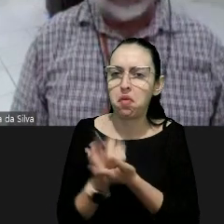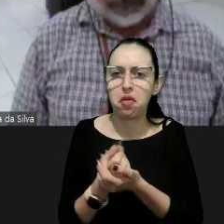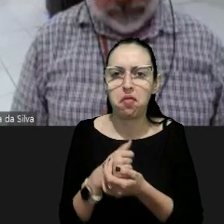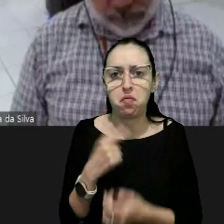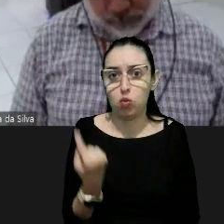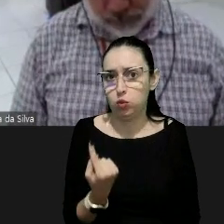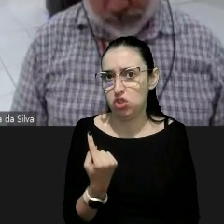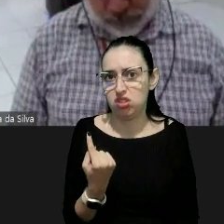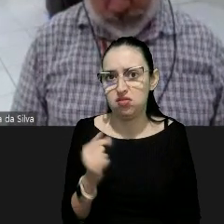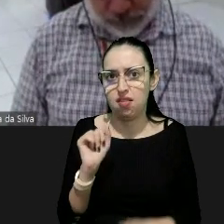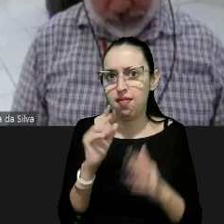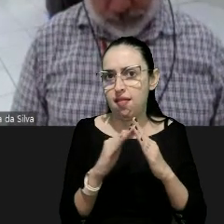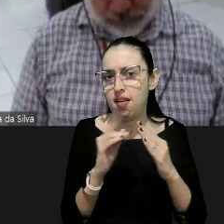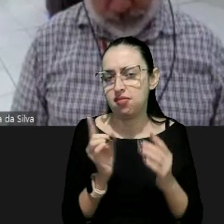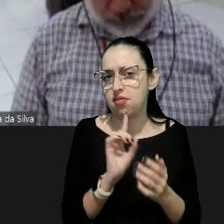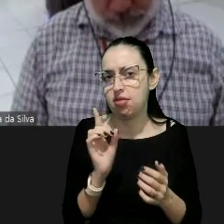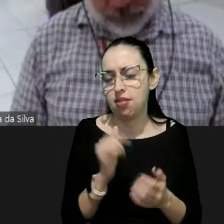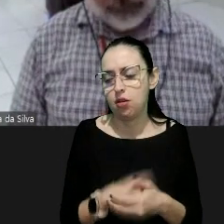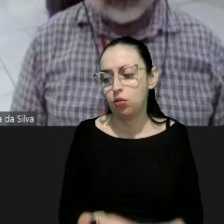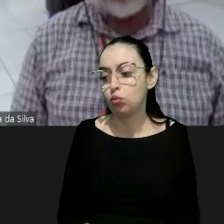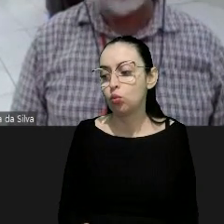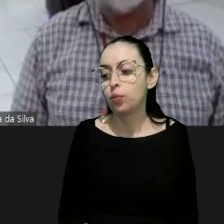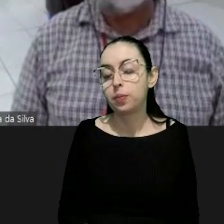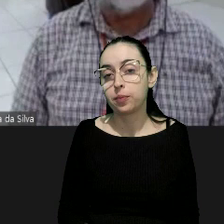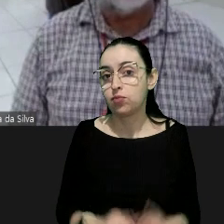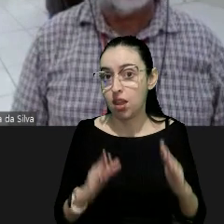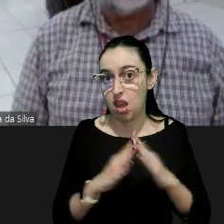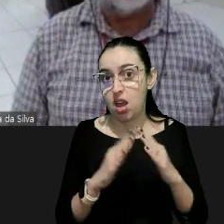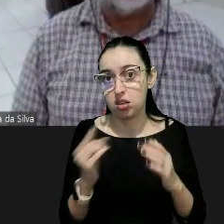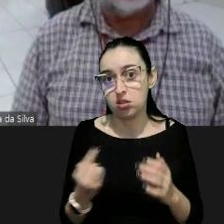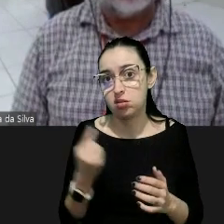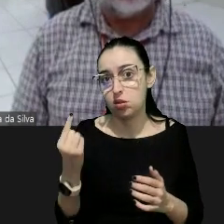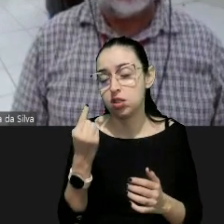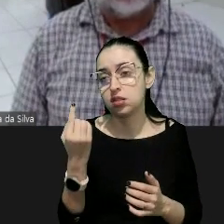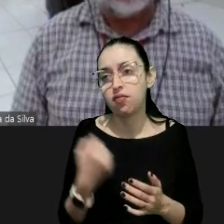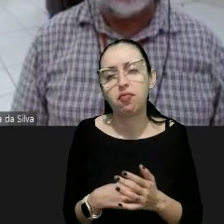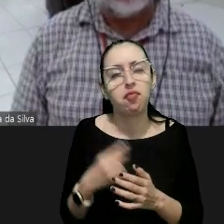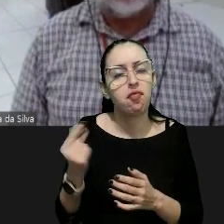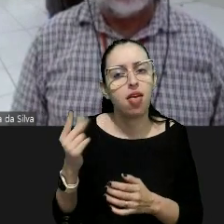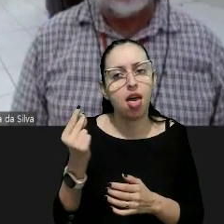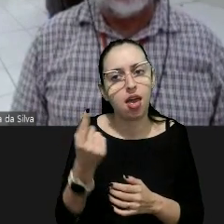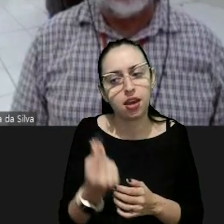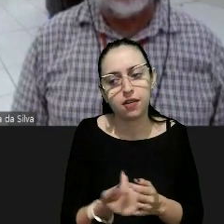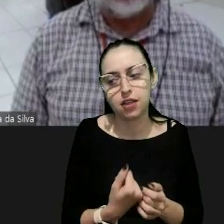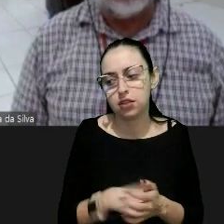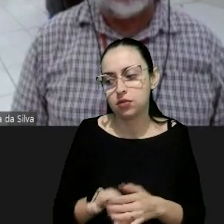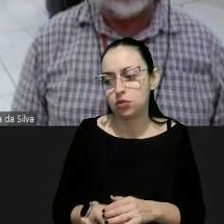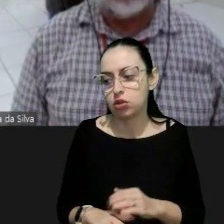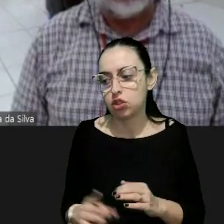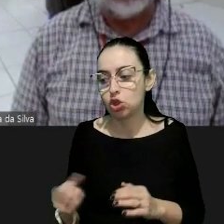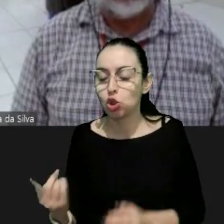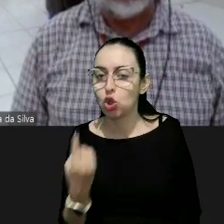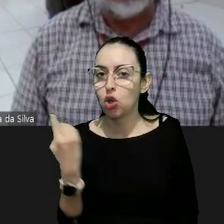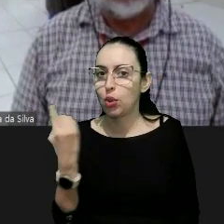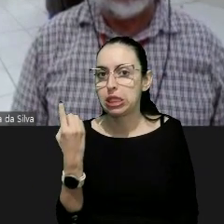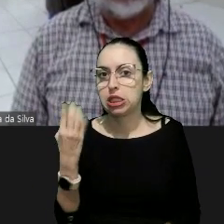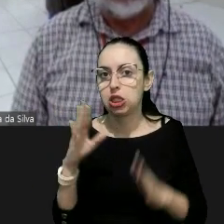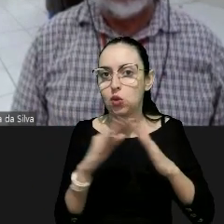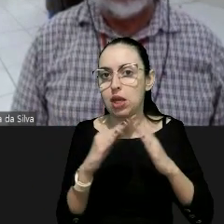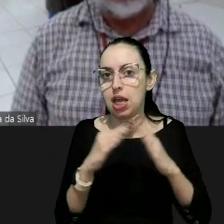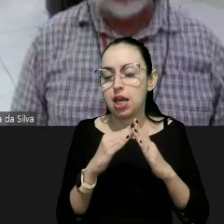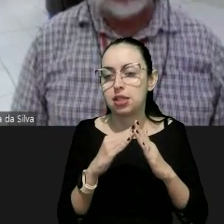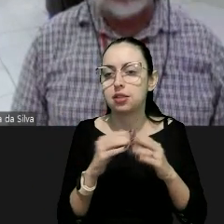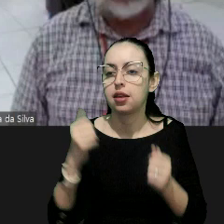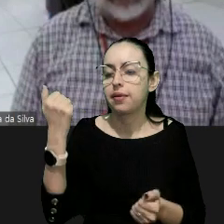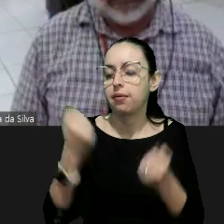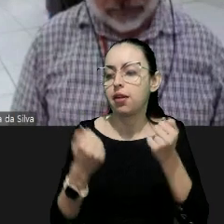na pandemia, não ficou um dia em casa, ele mora sozinho. Eu já fui várias vezes para.